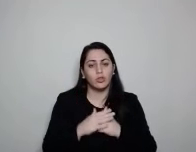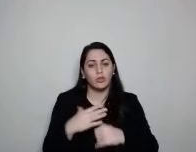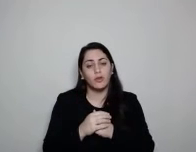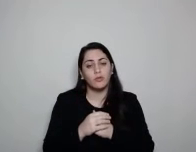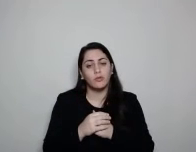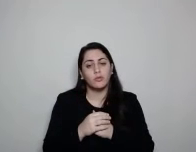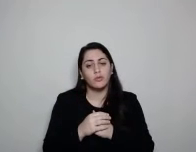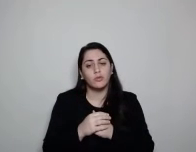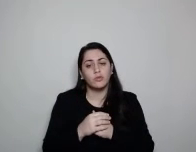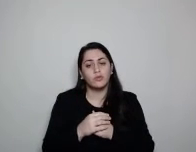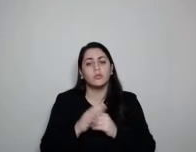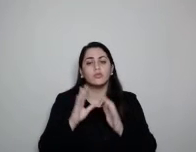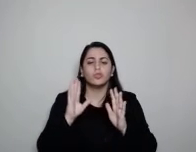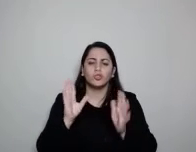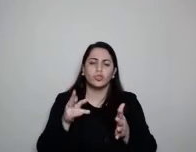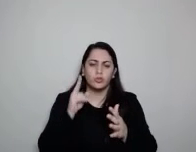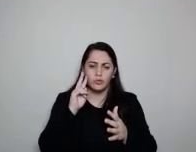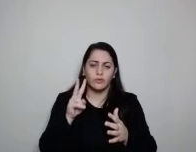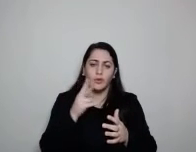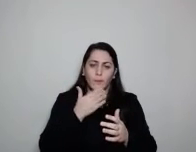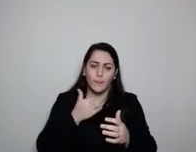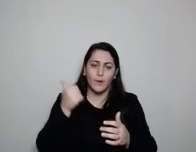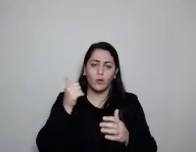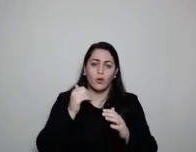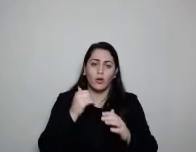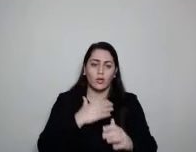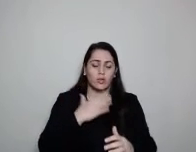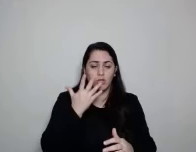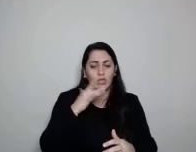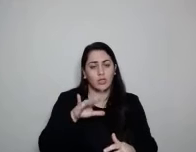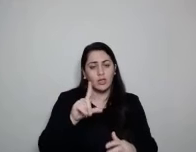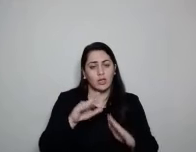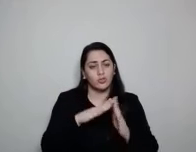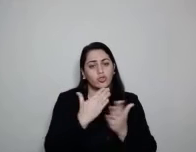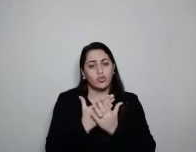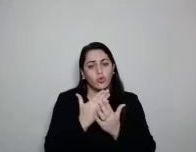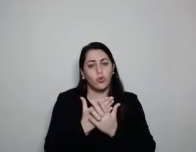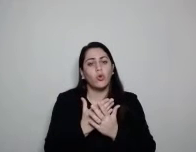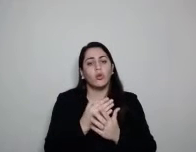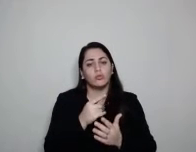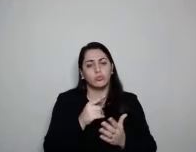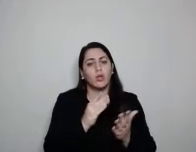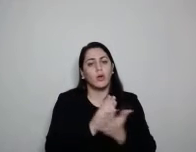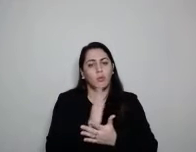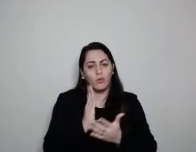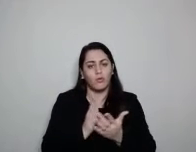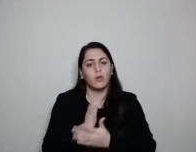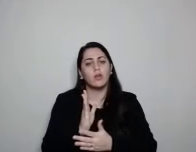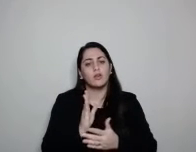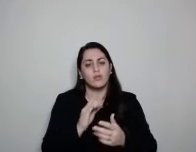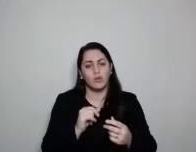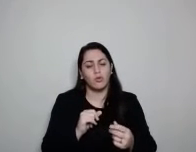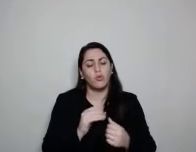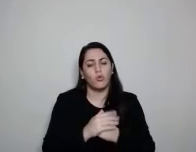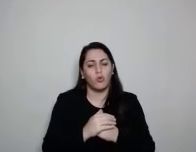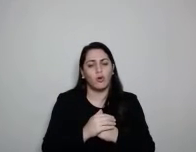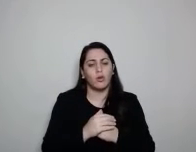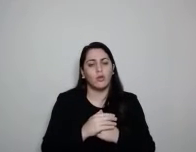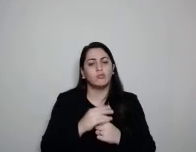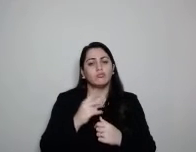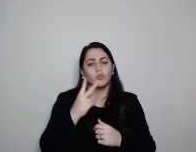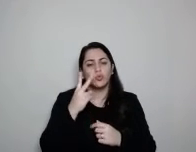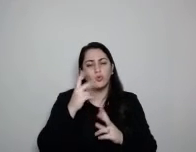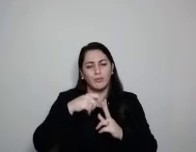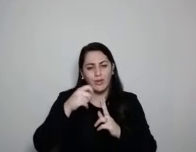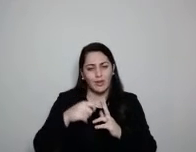é a escola. Inclusive, ambas tiveram aprovação bimestral, agora estão super bem no desenvolvimento escolar. E aí, a